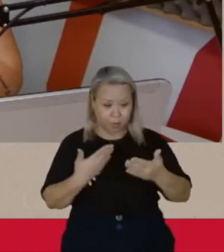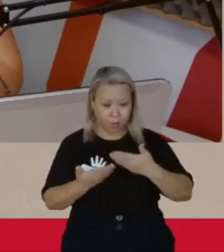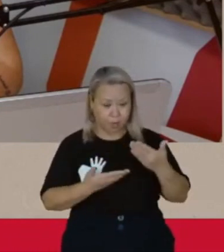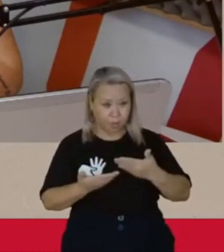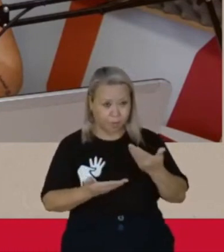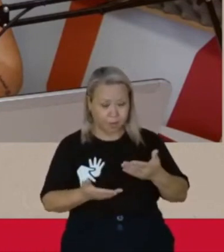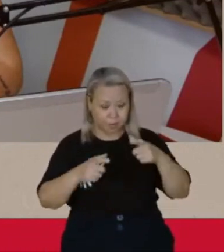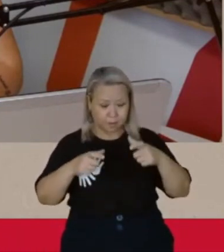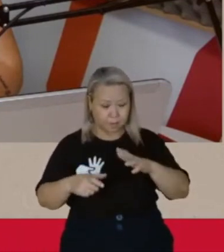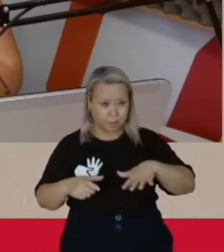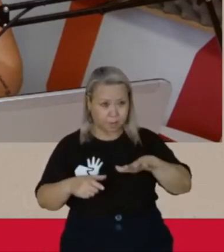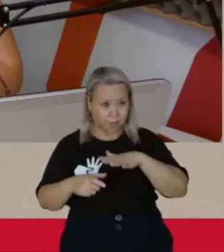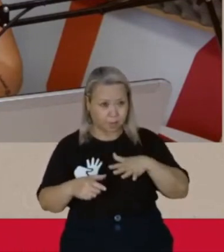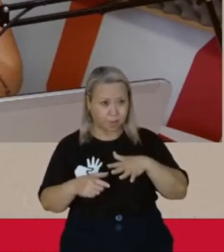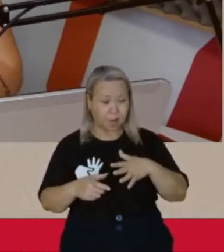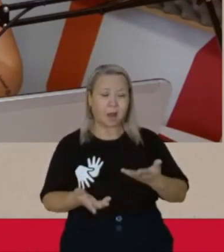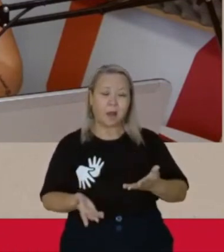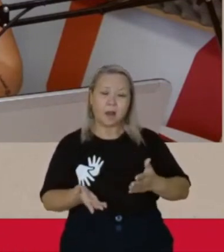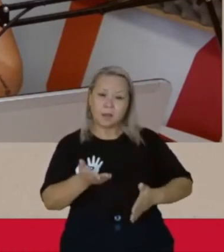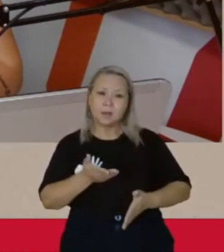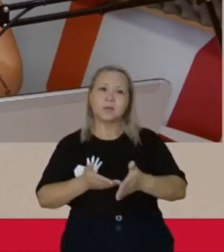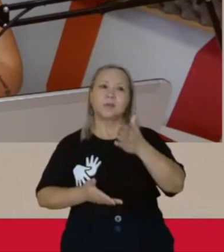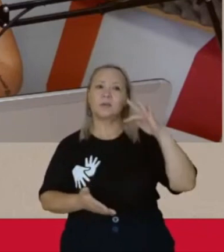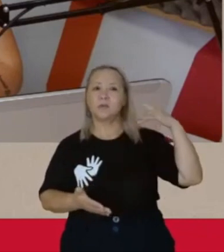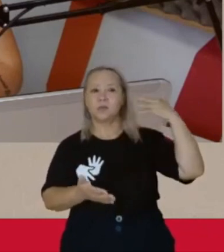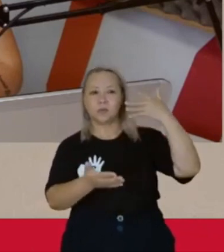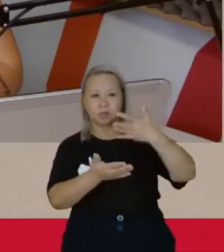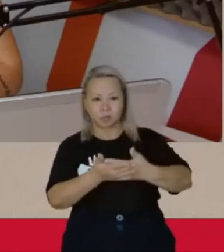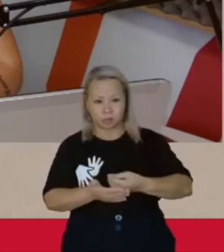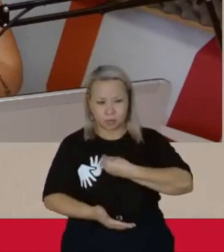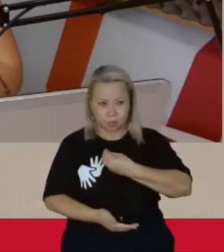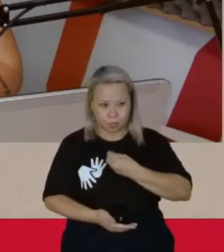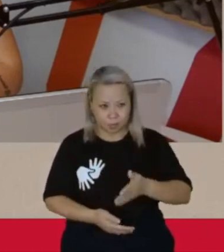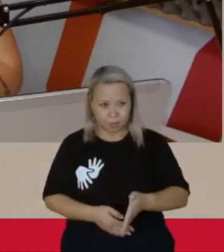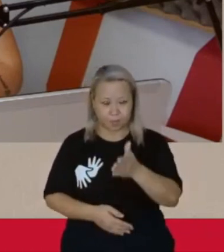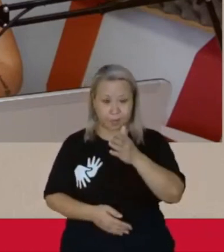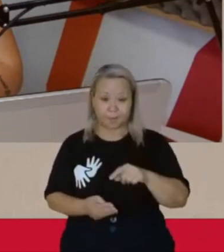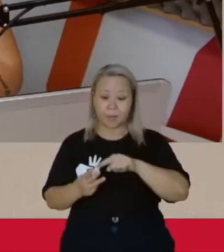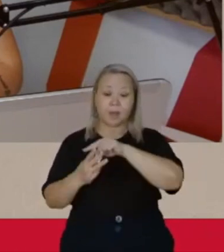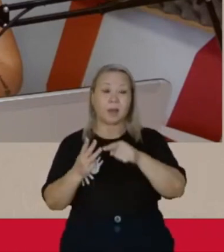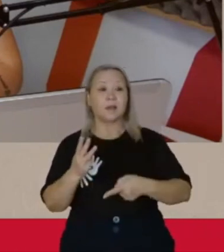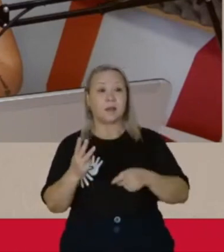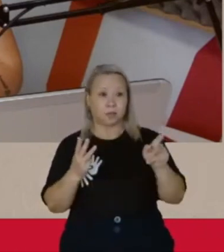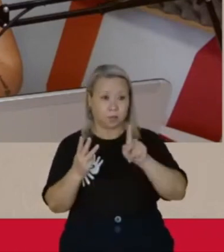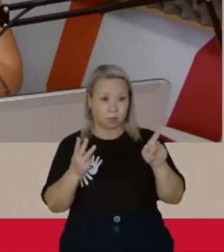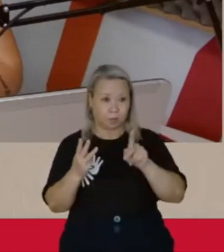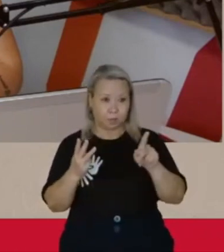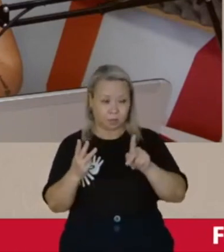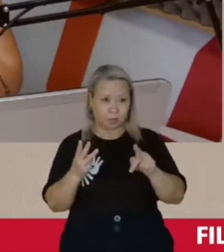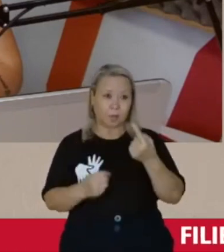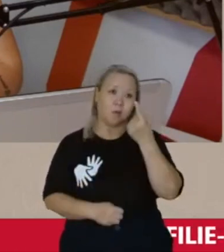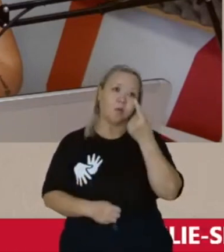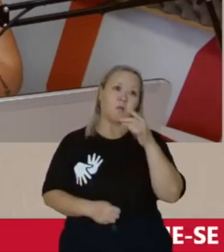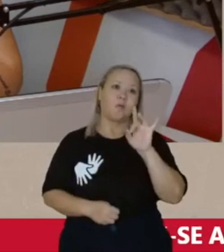mesma trajetória. Na verdade, das 4 irmãs, 3 são educadoras. Só uma que não seguiu